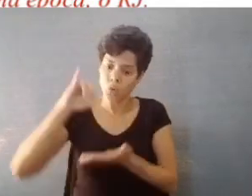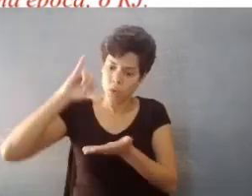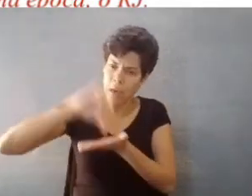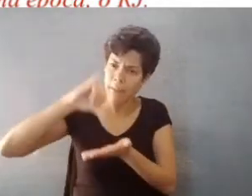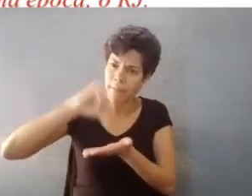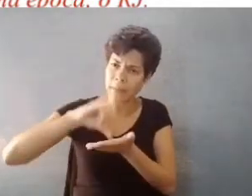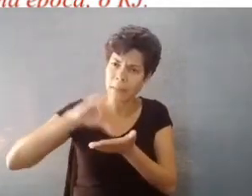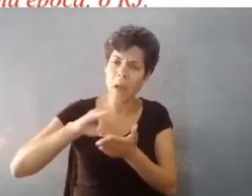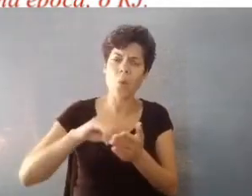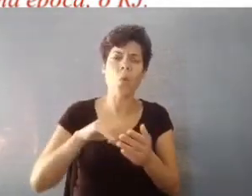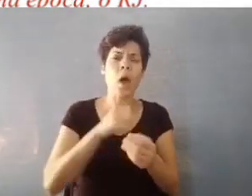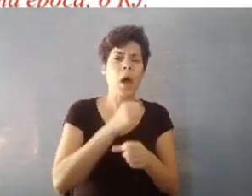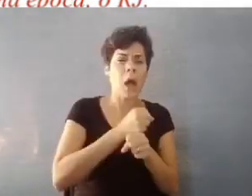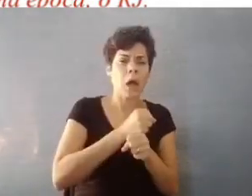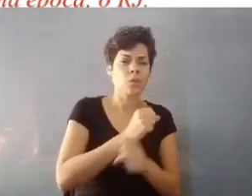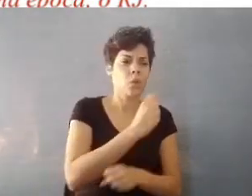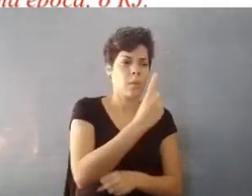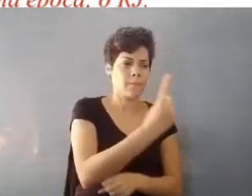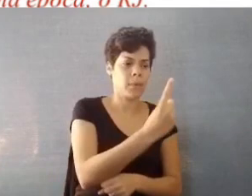os anos de